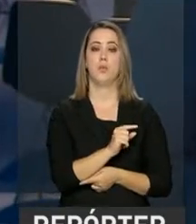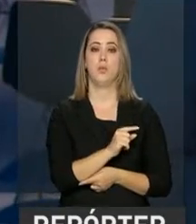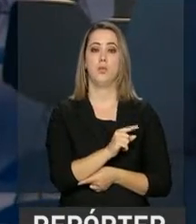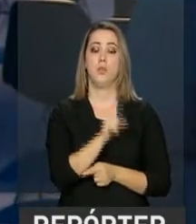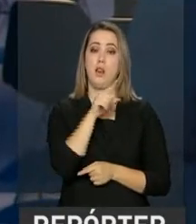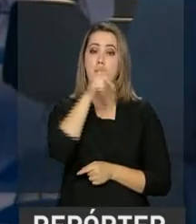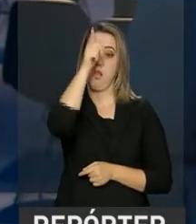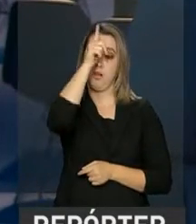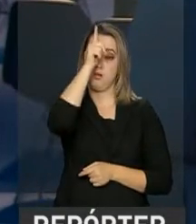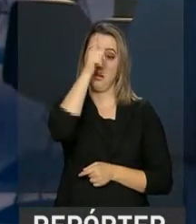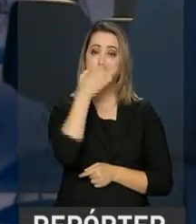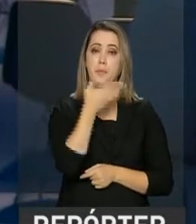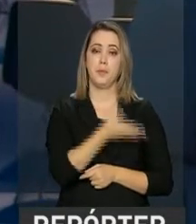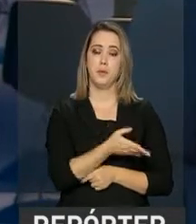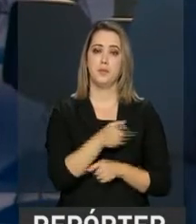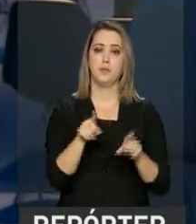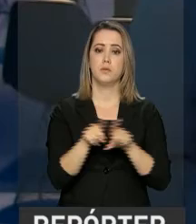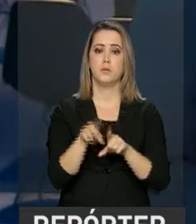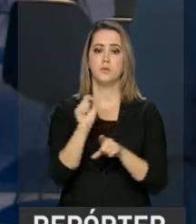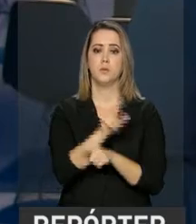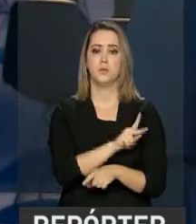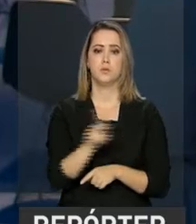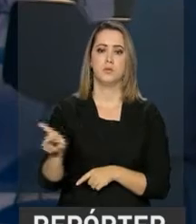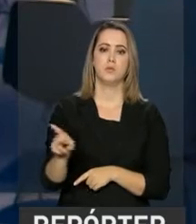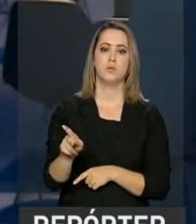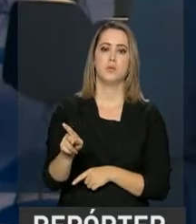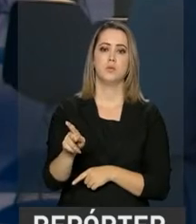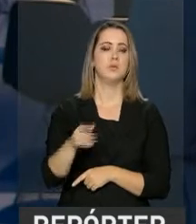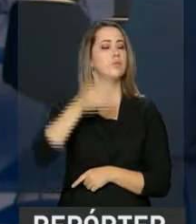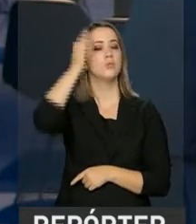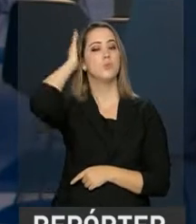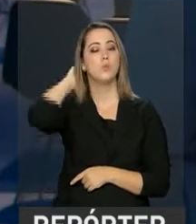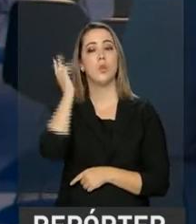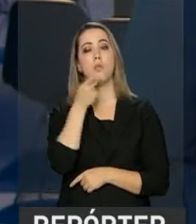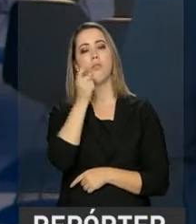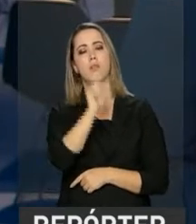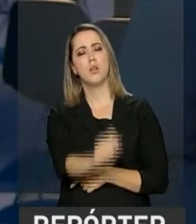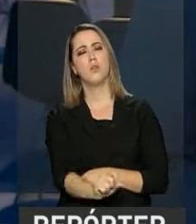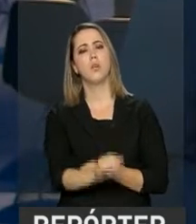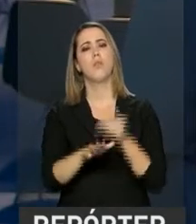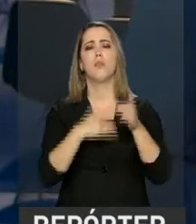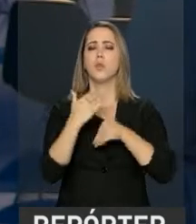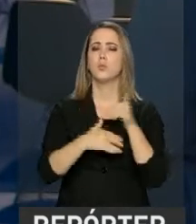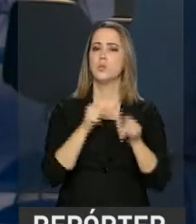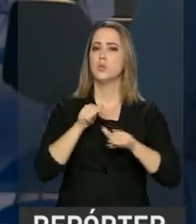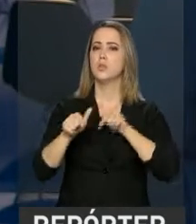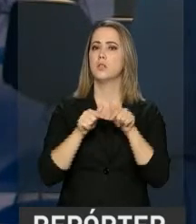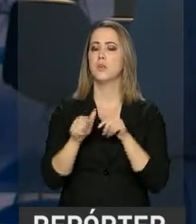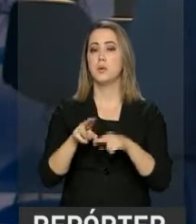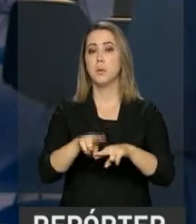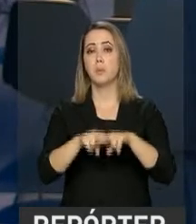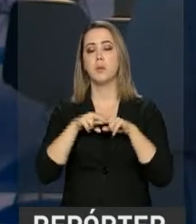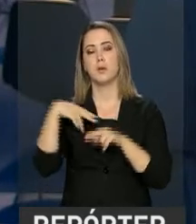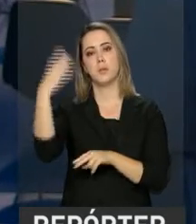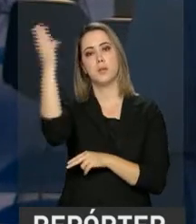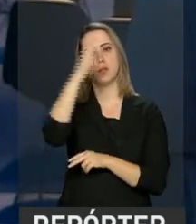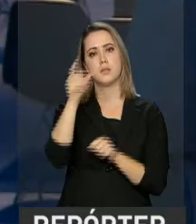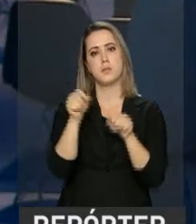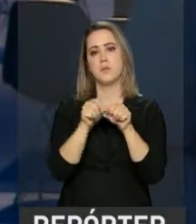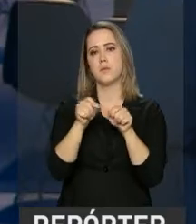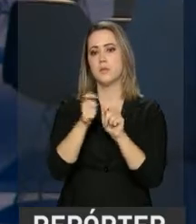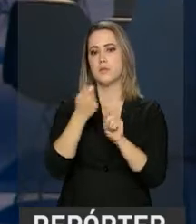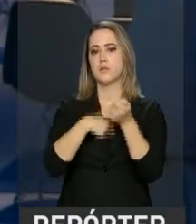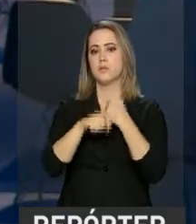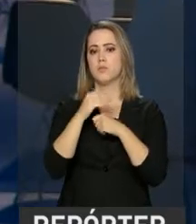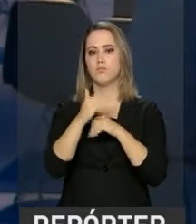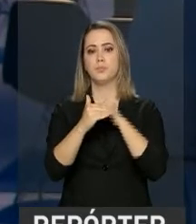Hamburgo, antes de retornar ao Brasil, o presidente afirmou que vai continuar trabalhando em prol do país, fazendo a